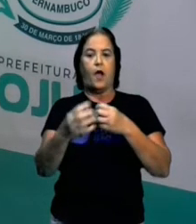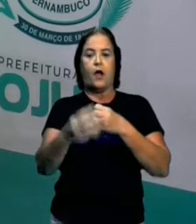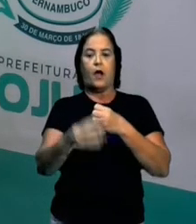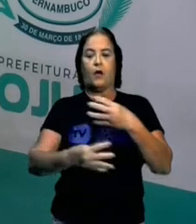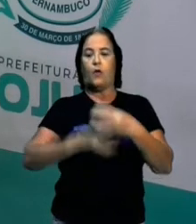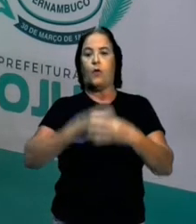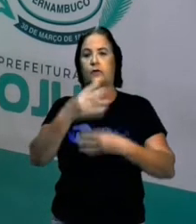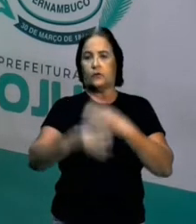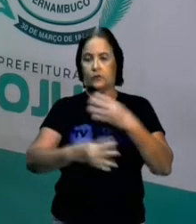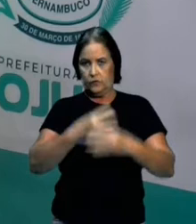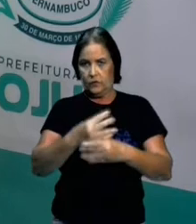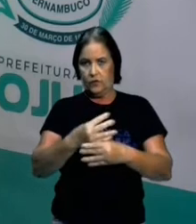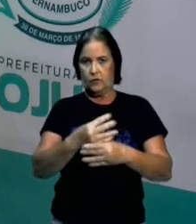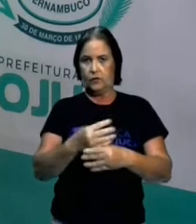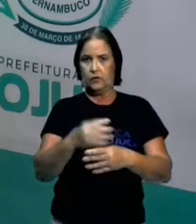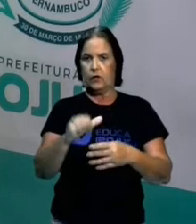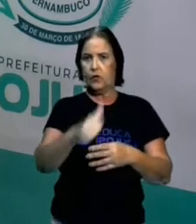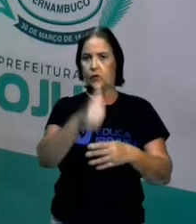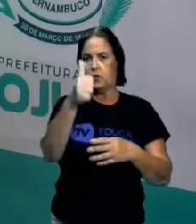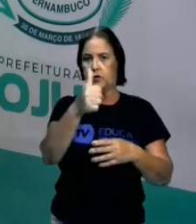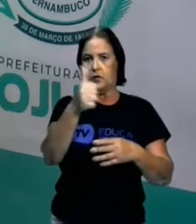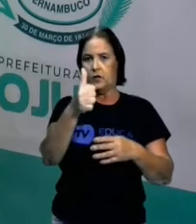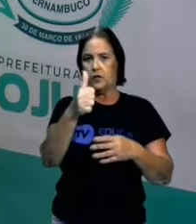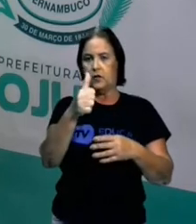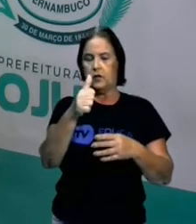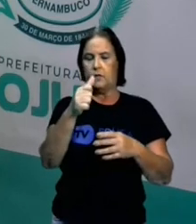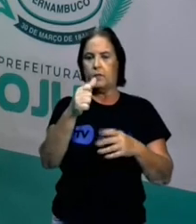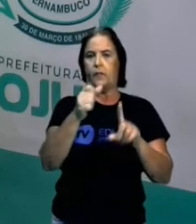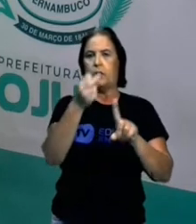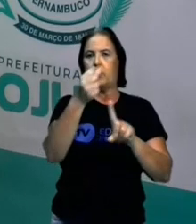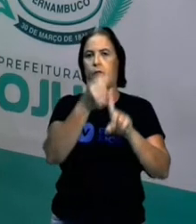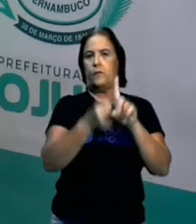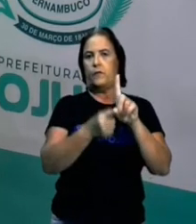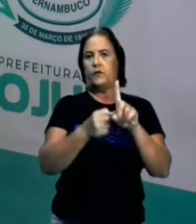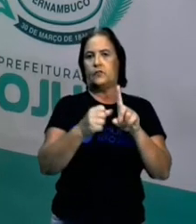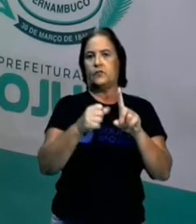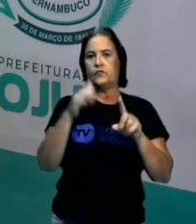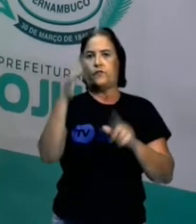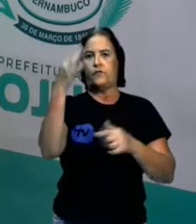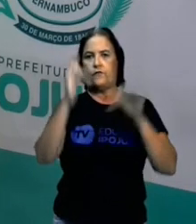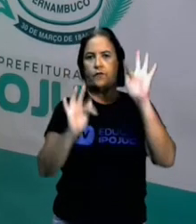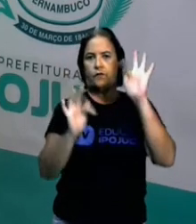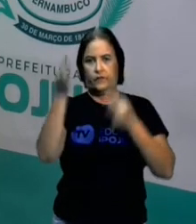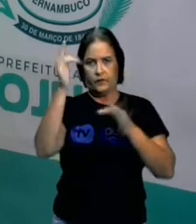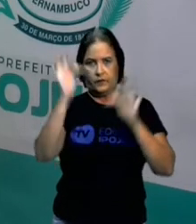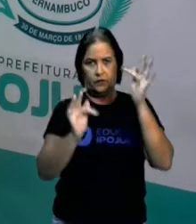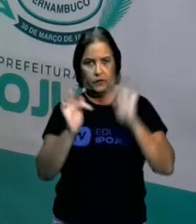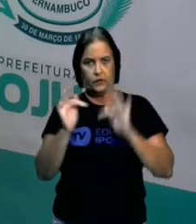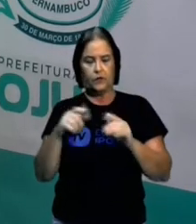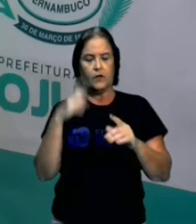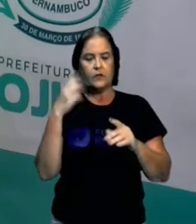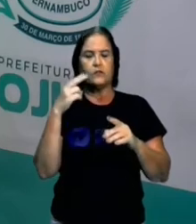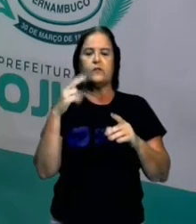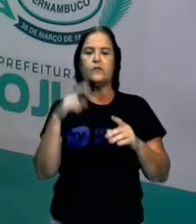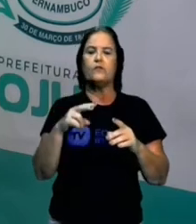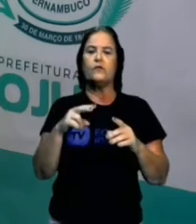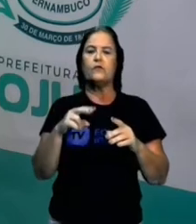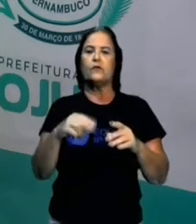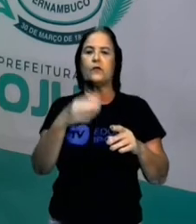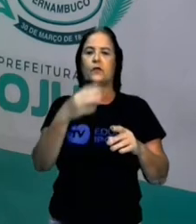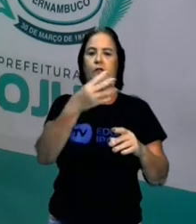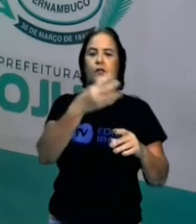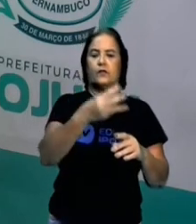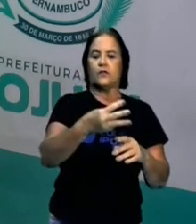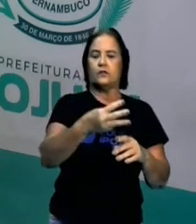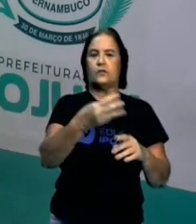fevereiro, chamado ano bissexto. A gente viu aí que os 365 dias, quando são arredondados